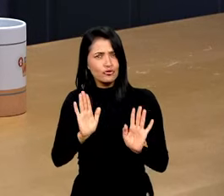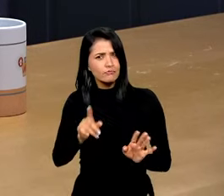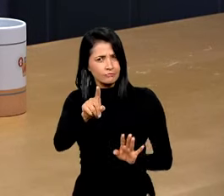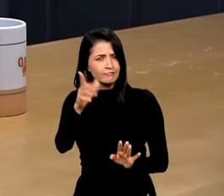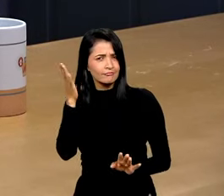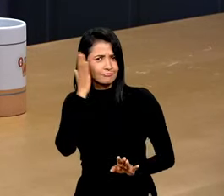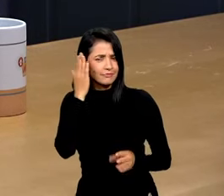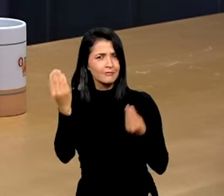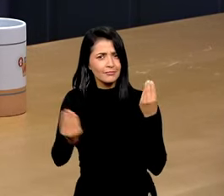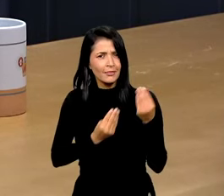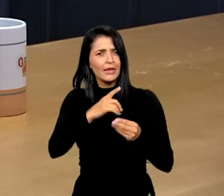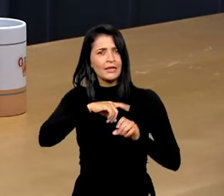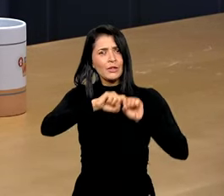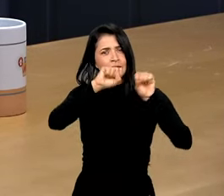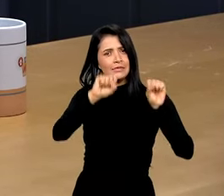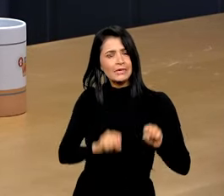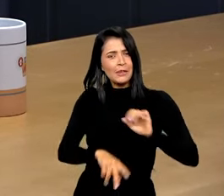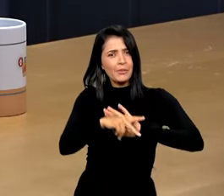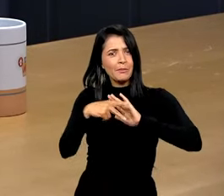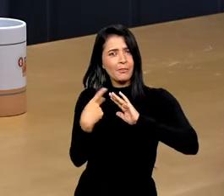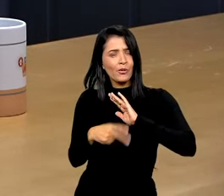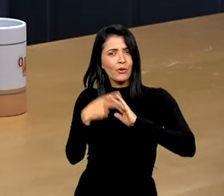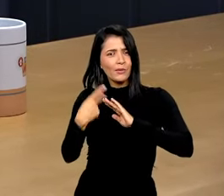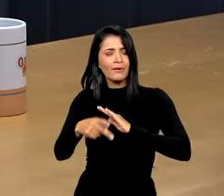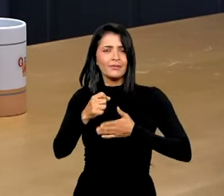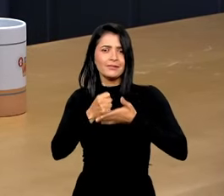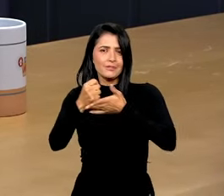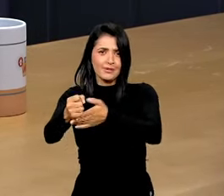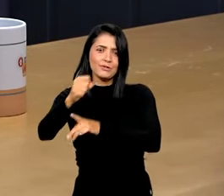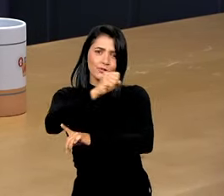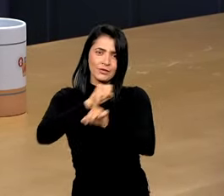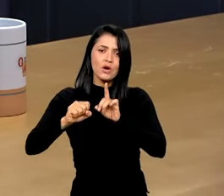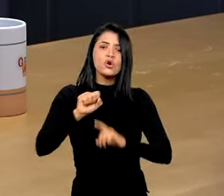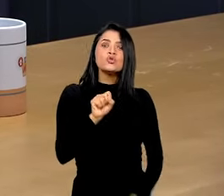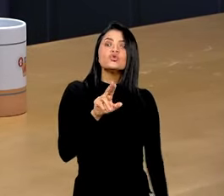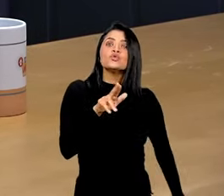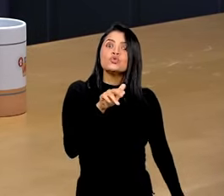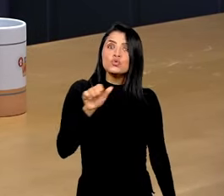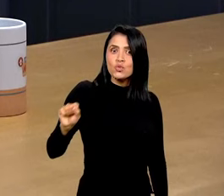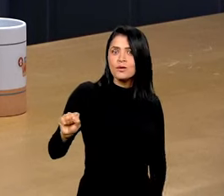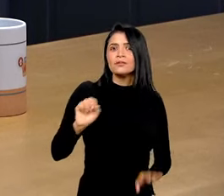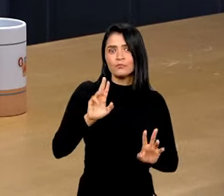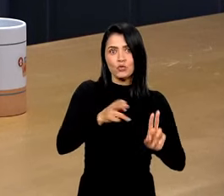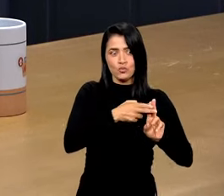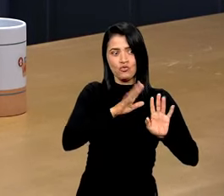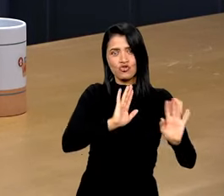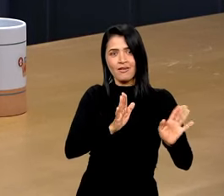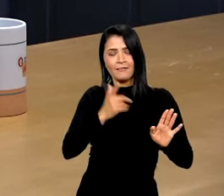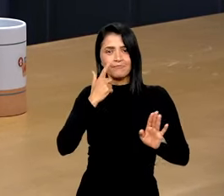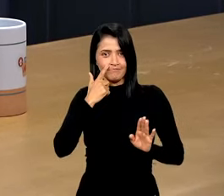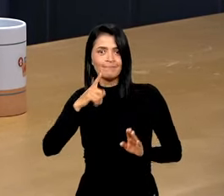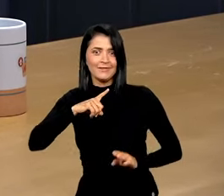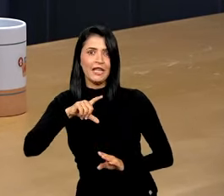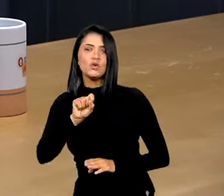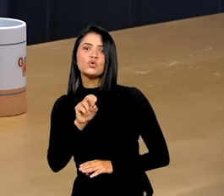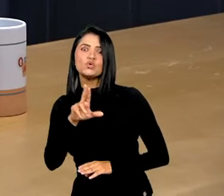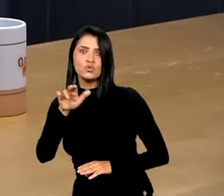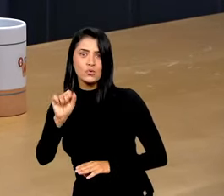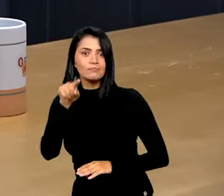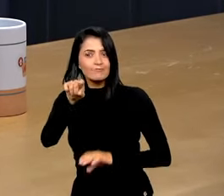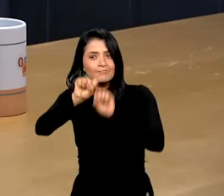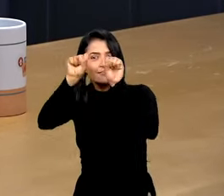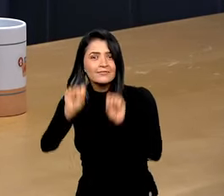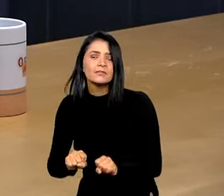o Sistema Único de Assistência Social, o SUAS? Pois é, existe. E é sobre este fabuloso sistema que nós